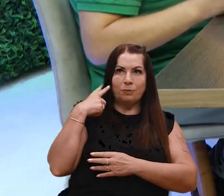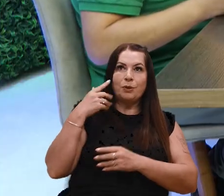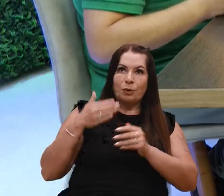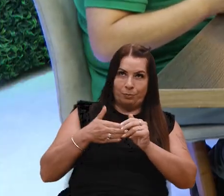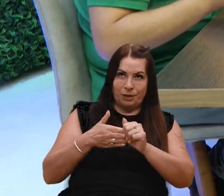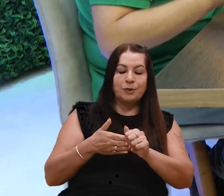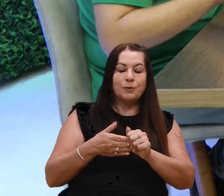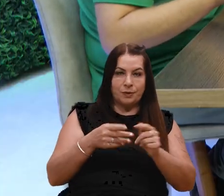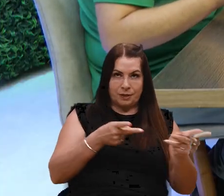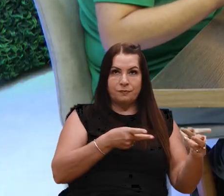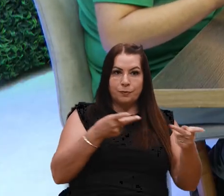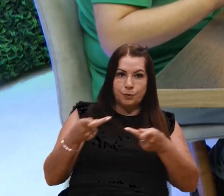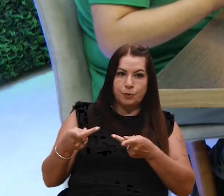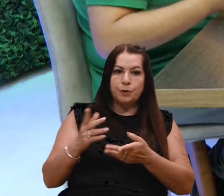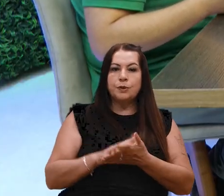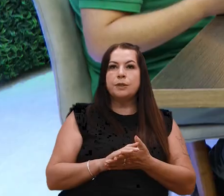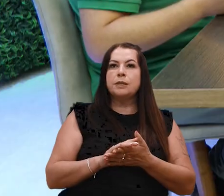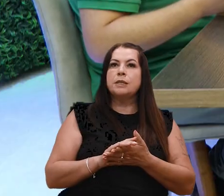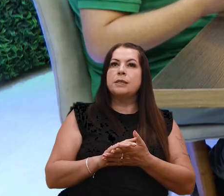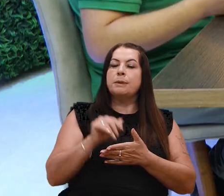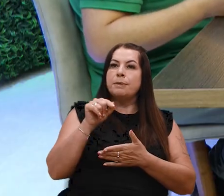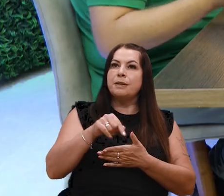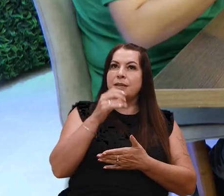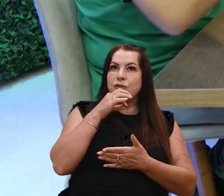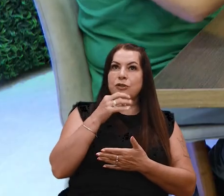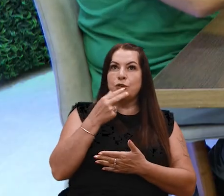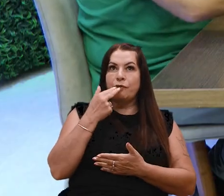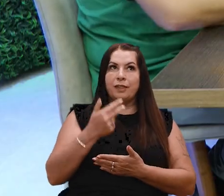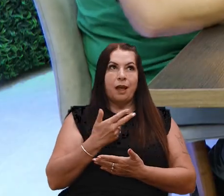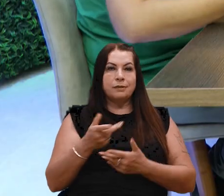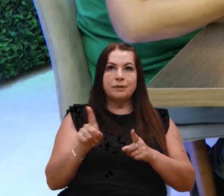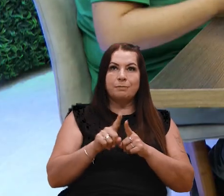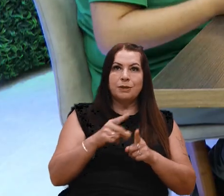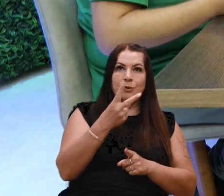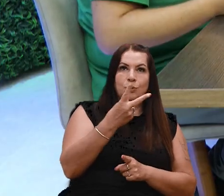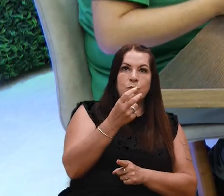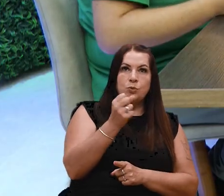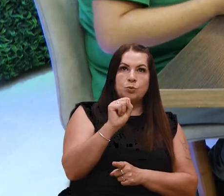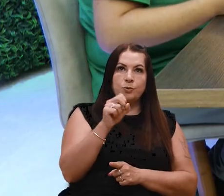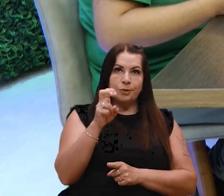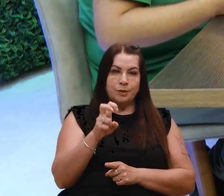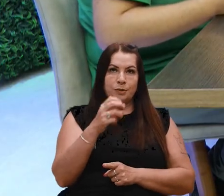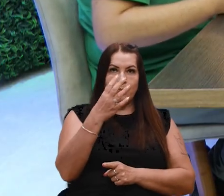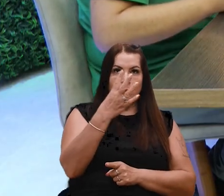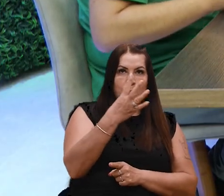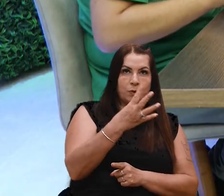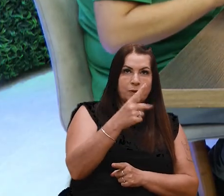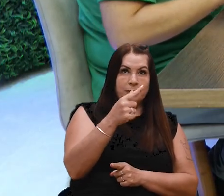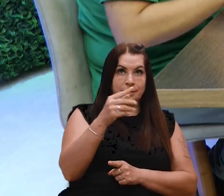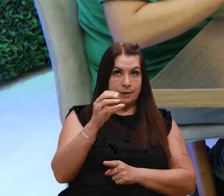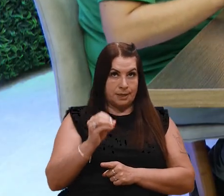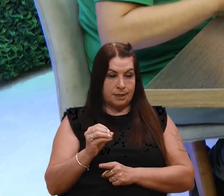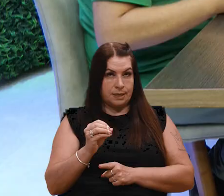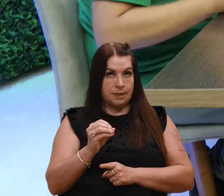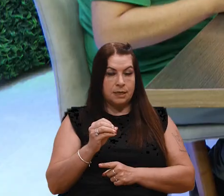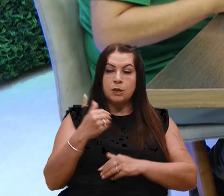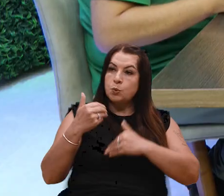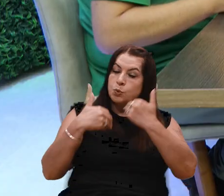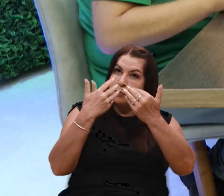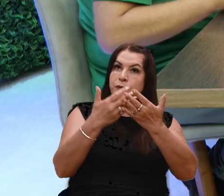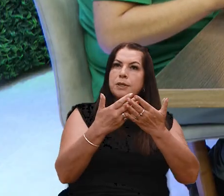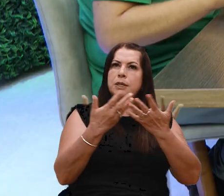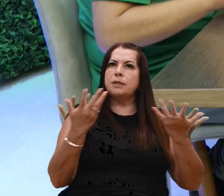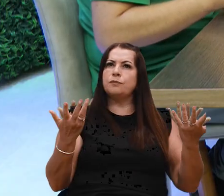essa visita, além dessas novidades para Caxias, a gente teve novidades na 285, na 470, o desenvolvimento,